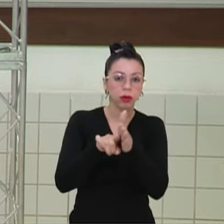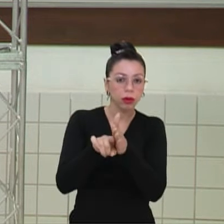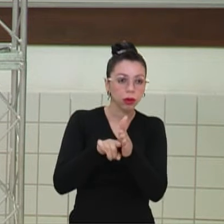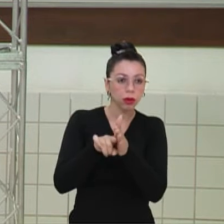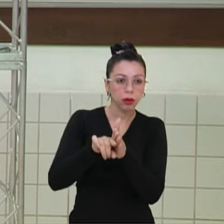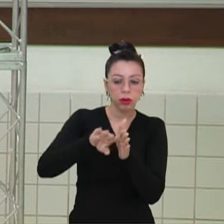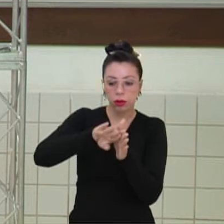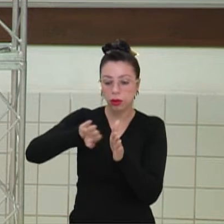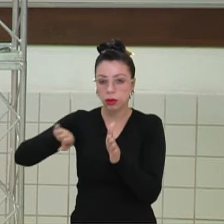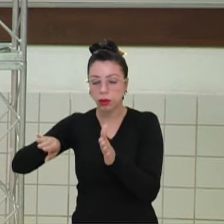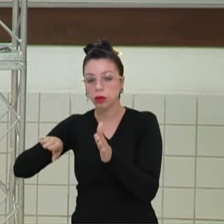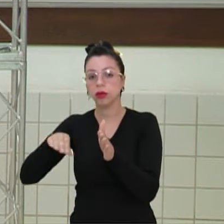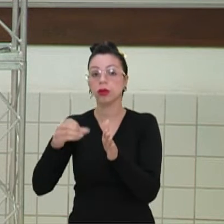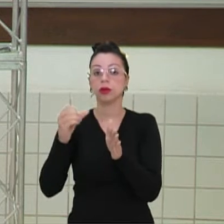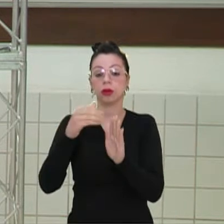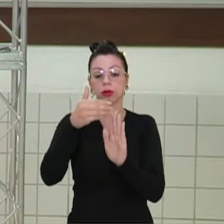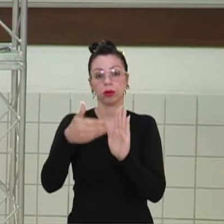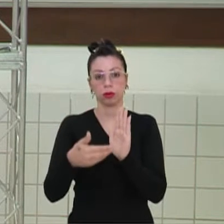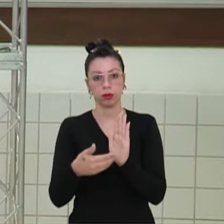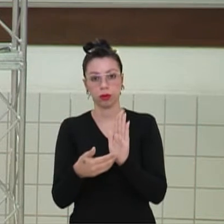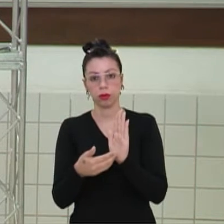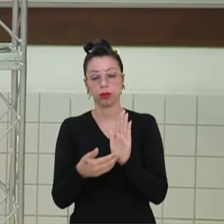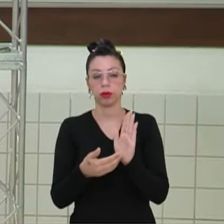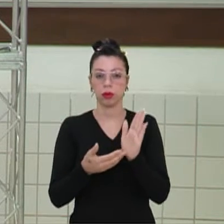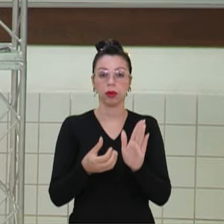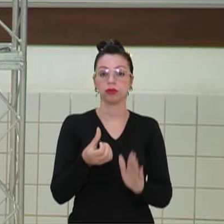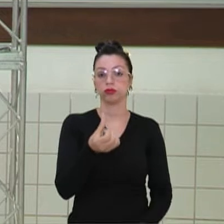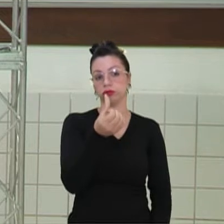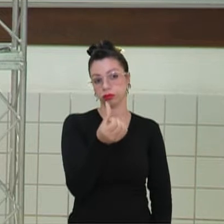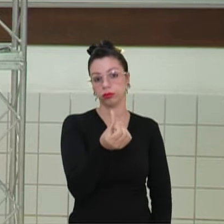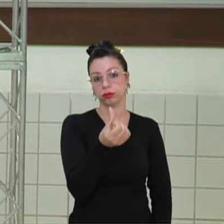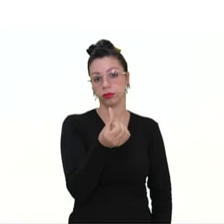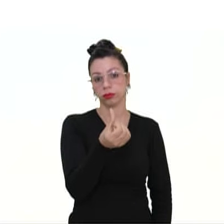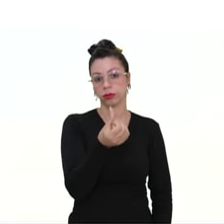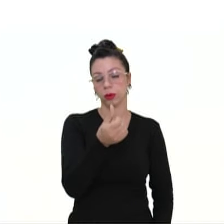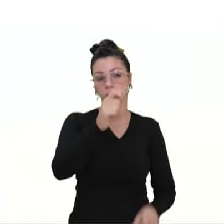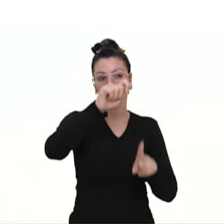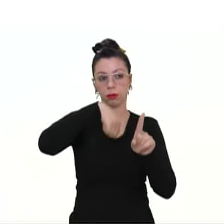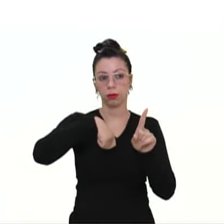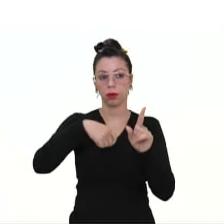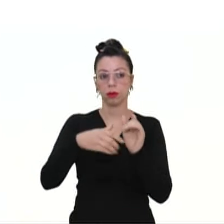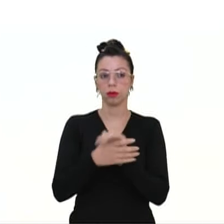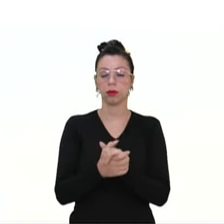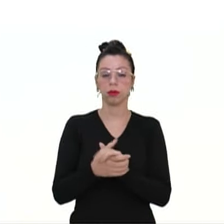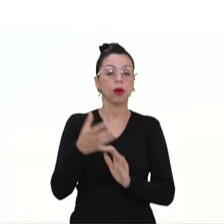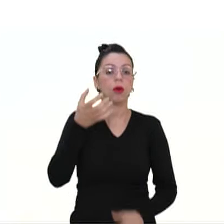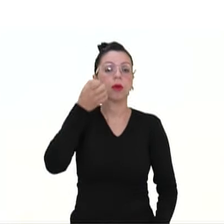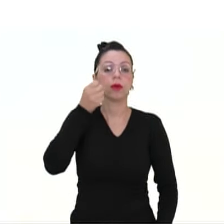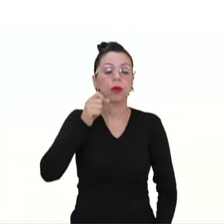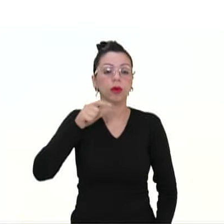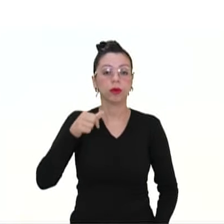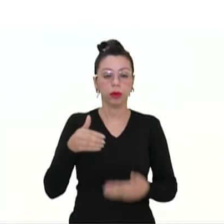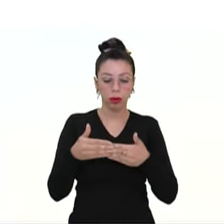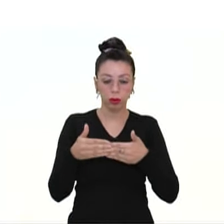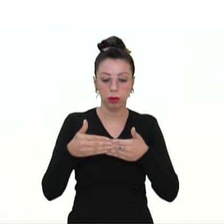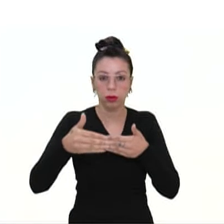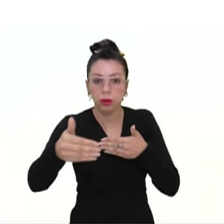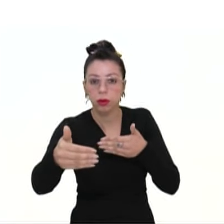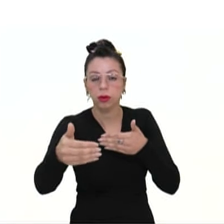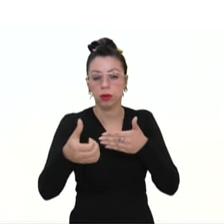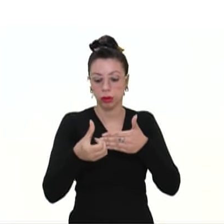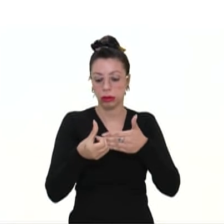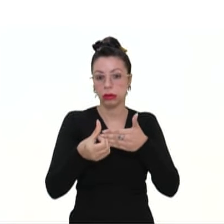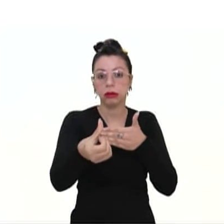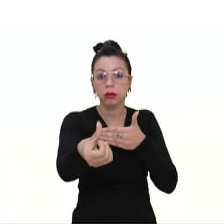ela. Logo, a gente só pega a parte inteira, tá? No caso, 6. Olha lá, ó. O lucro será, né, 3.600